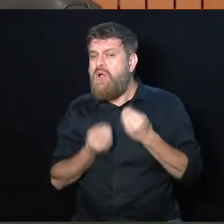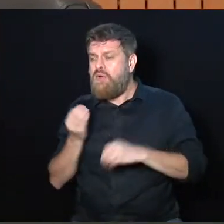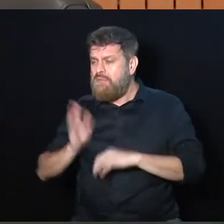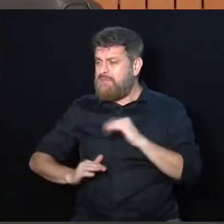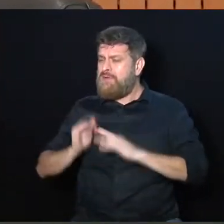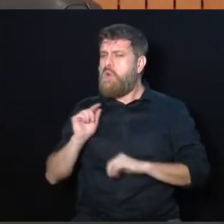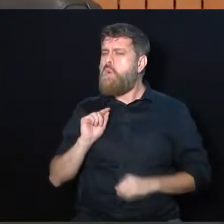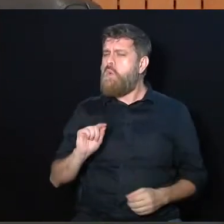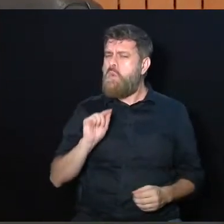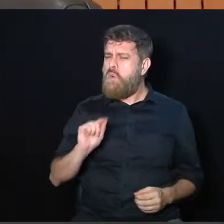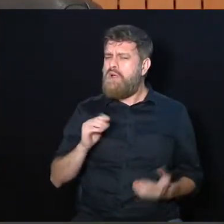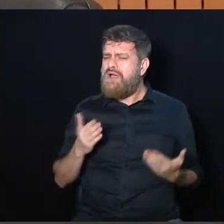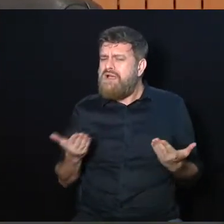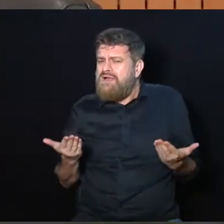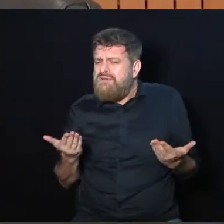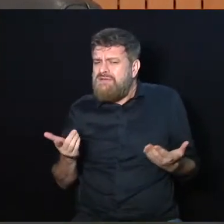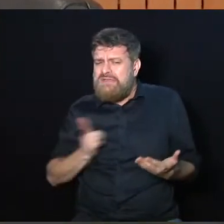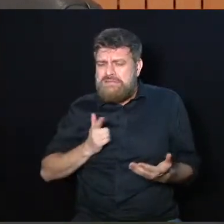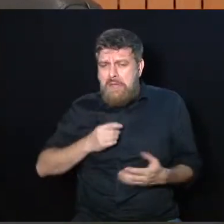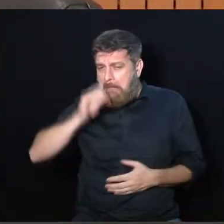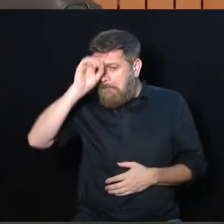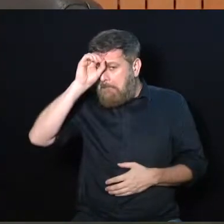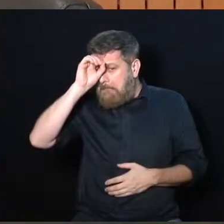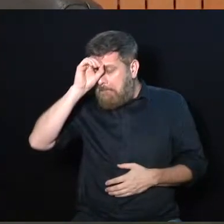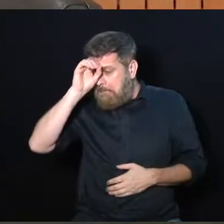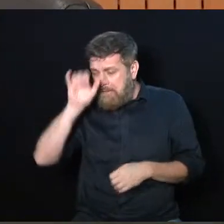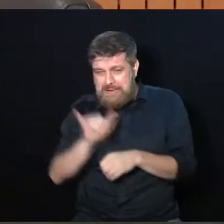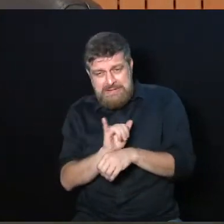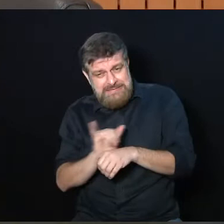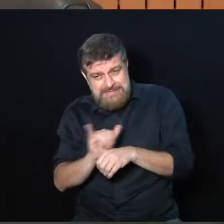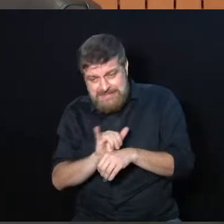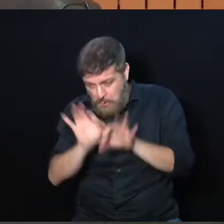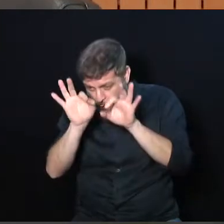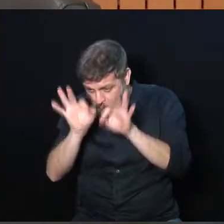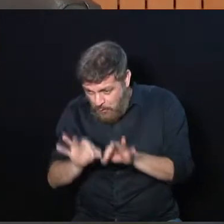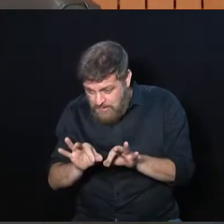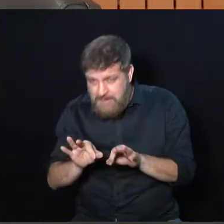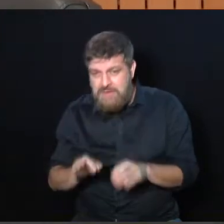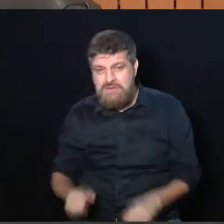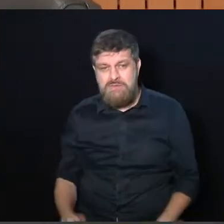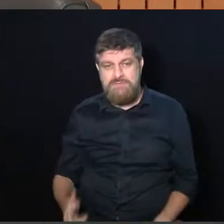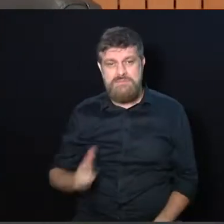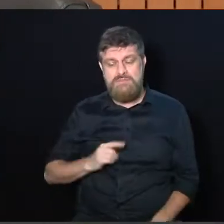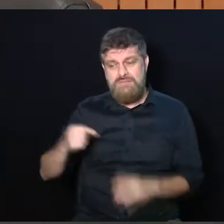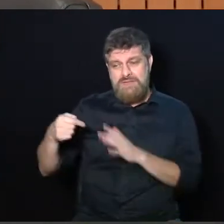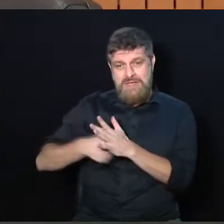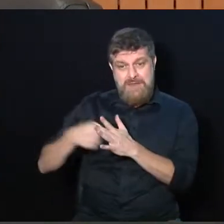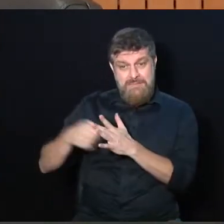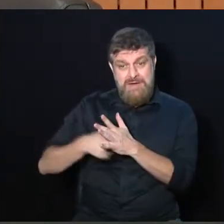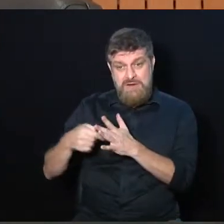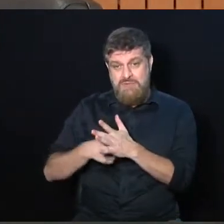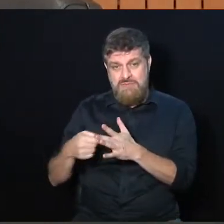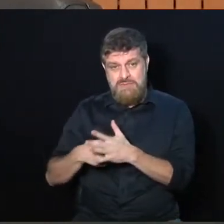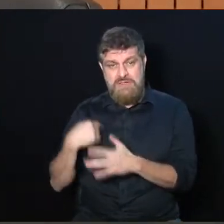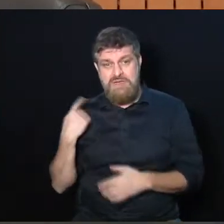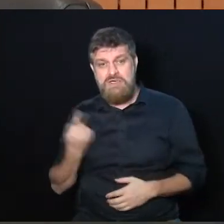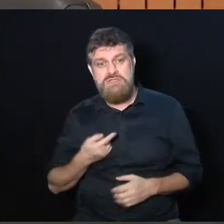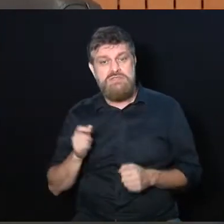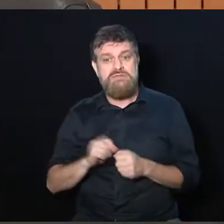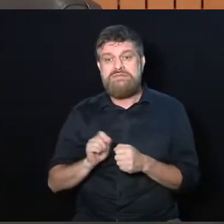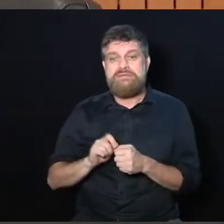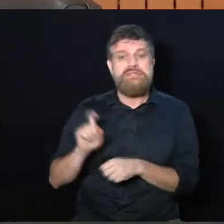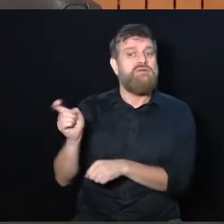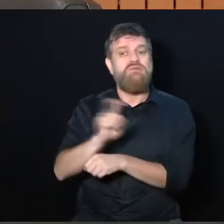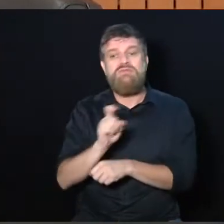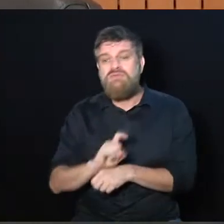fazer, quais são os procedimentos, e eles querem que a gente arrume um veneno,